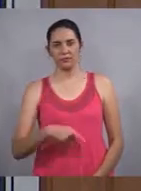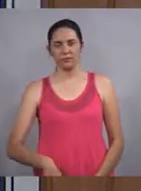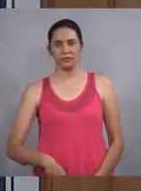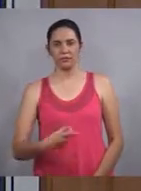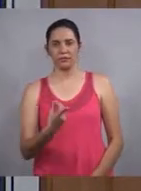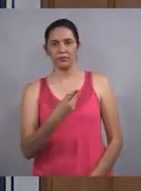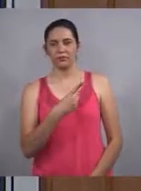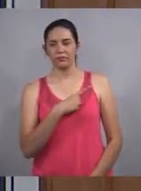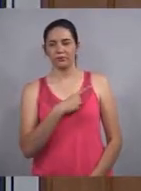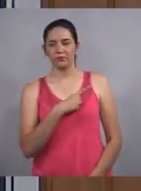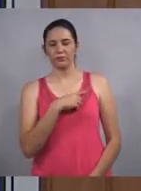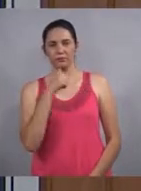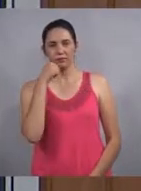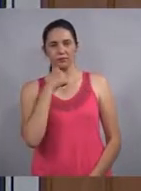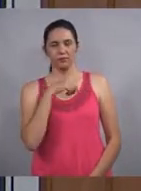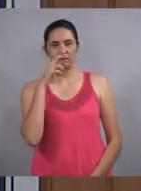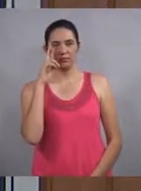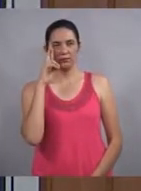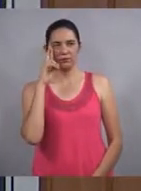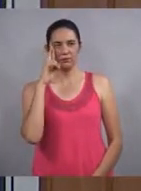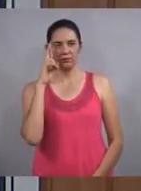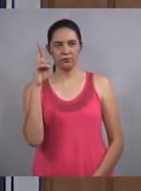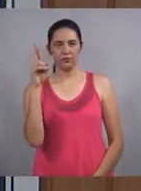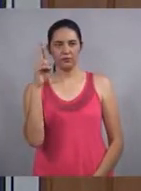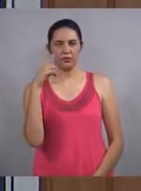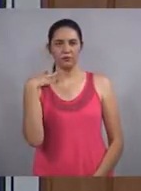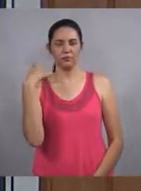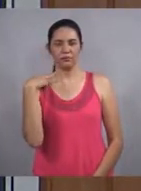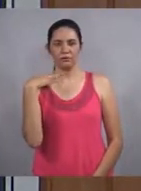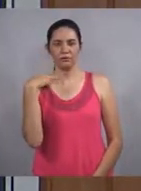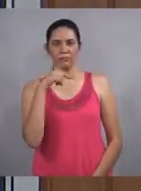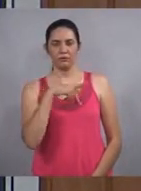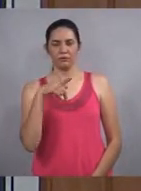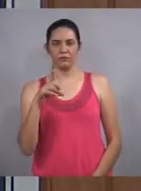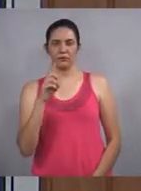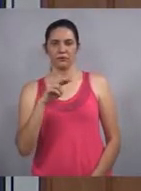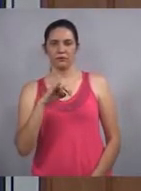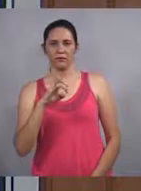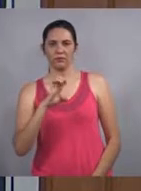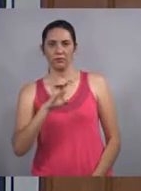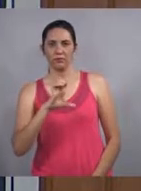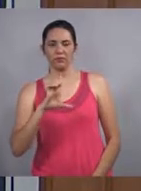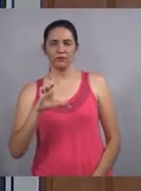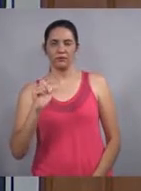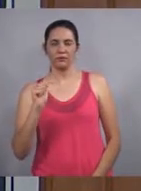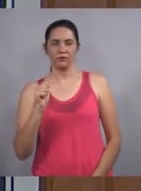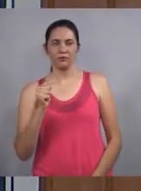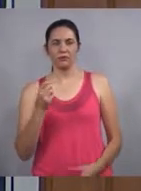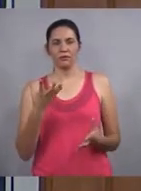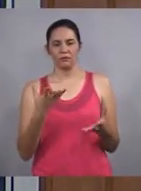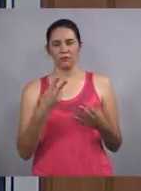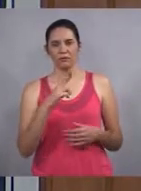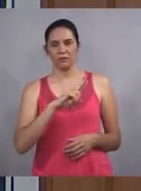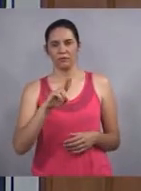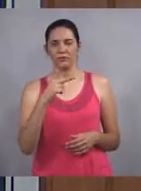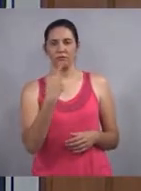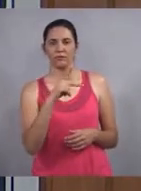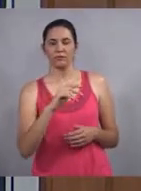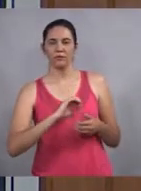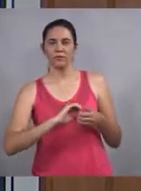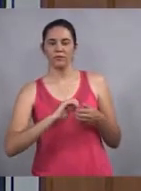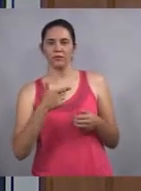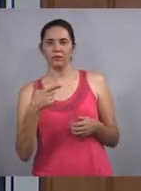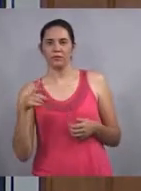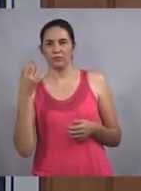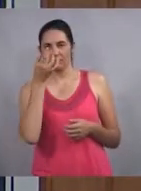Delegado Wilson Damasceno, senhora vereadora professora Daniela, quero em seu nome cumprimentar todos os demais